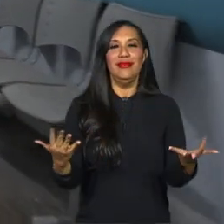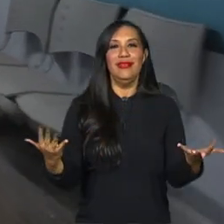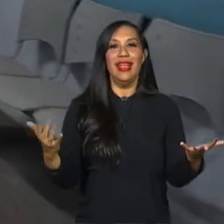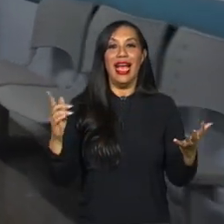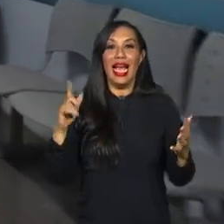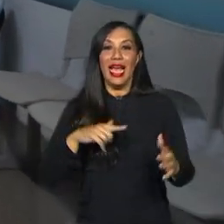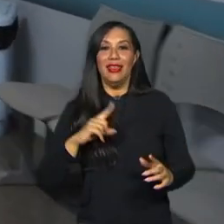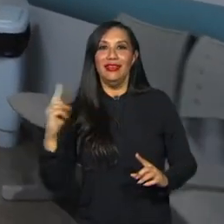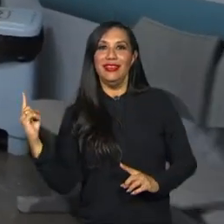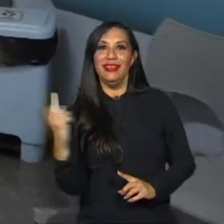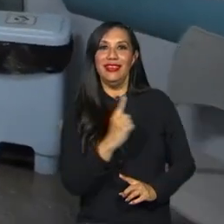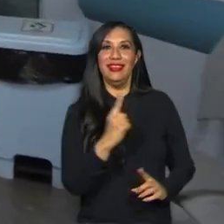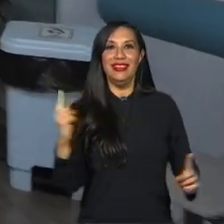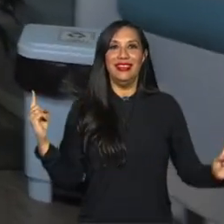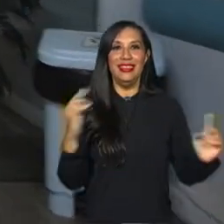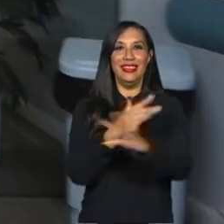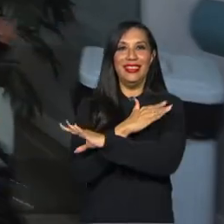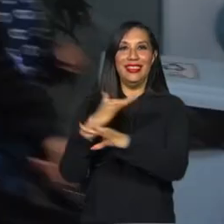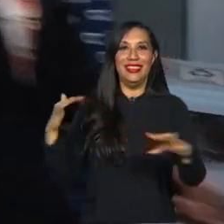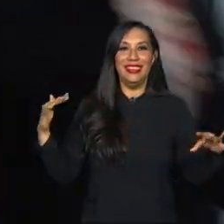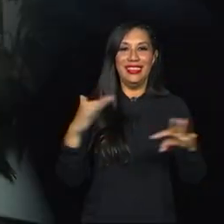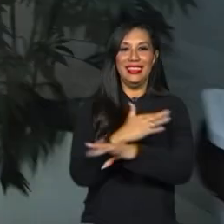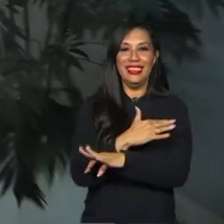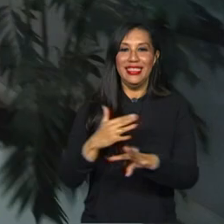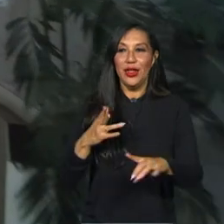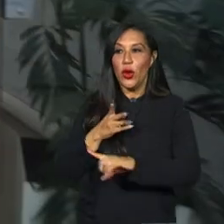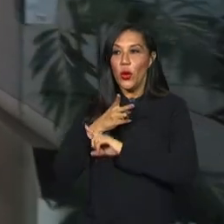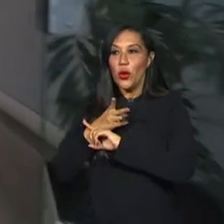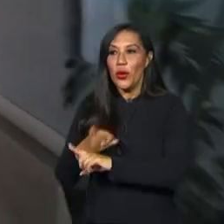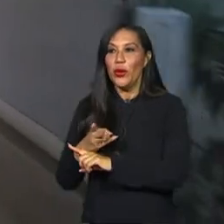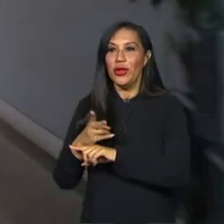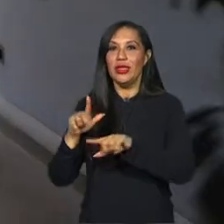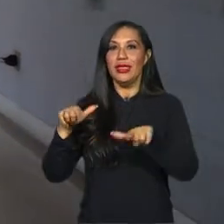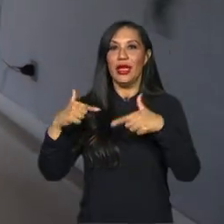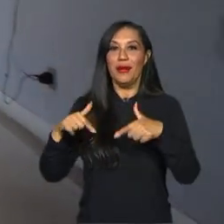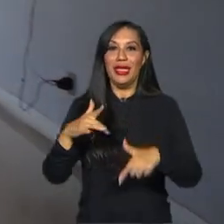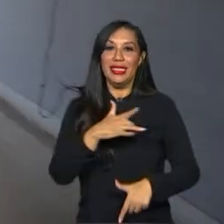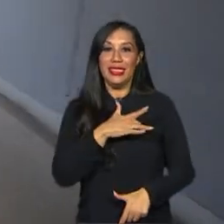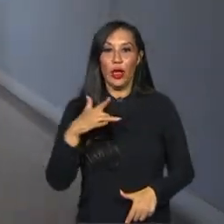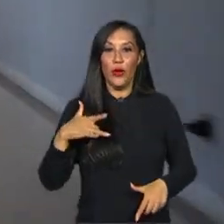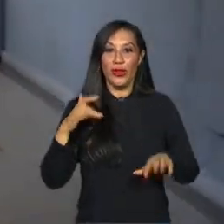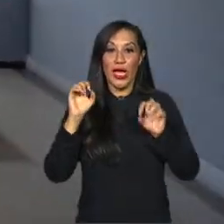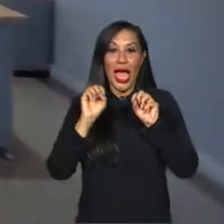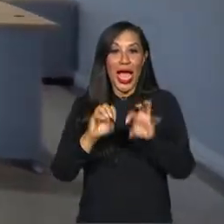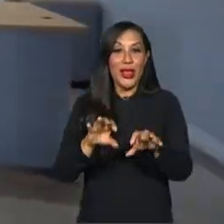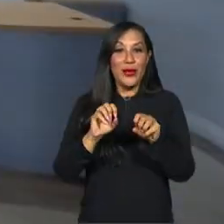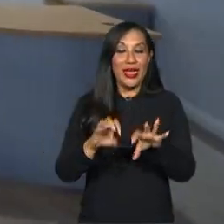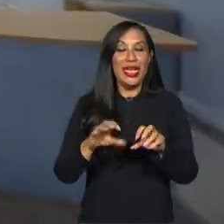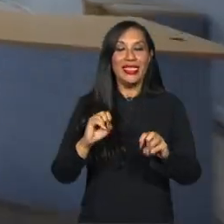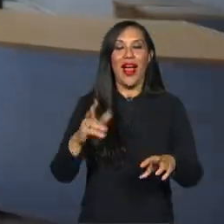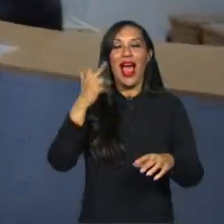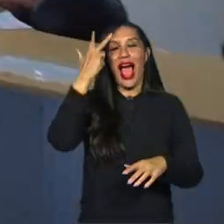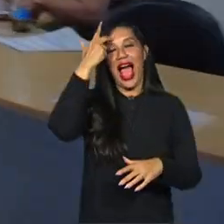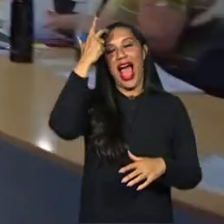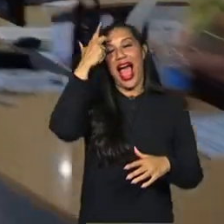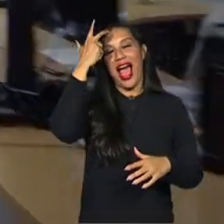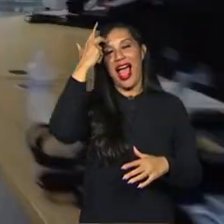entra e sai da população que busca ali serviços de saúde, educação e lazer.